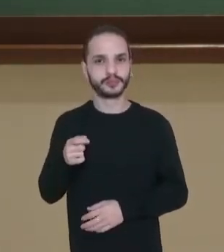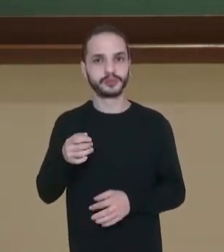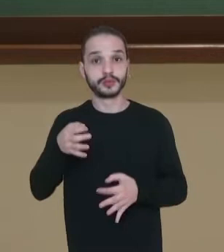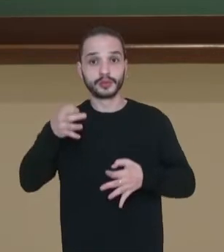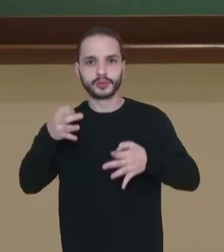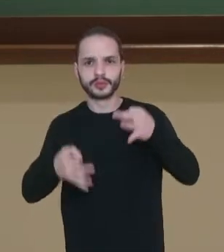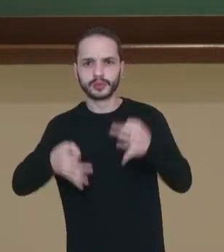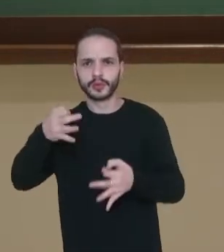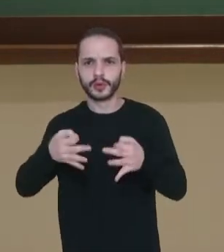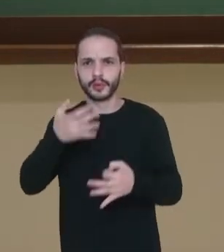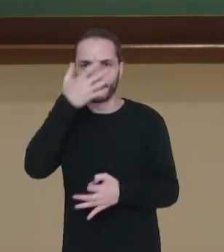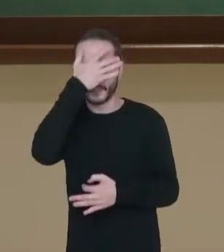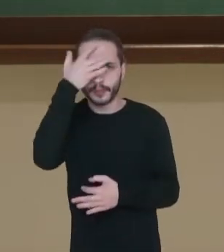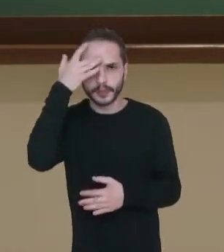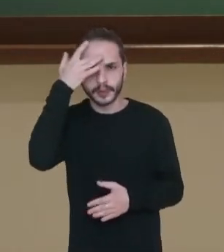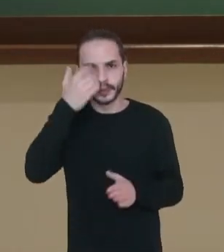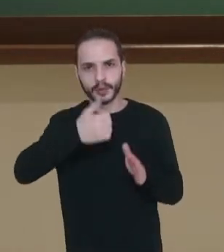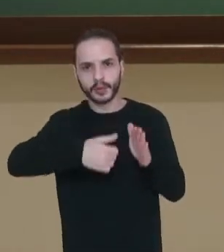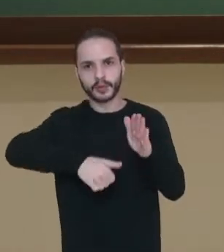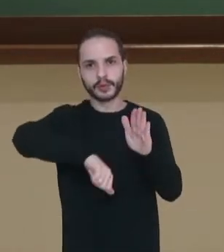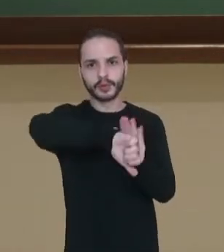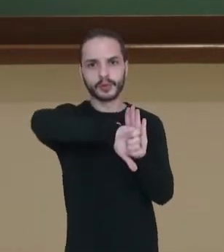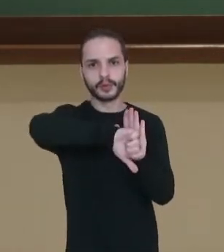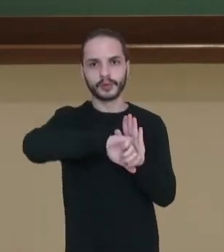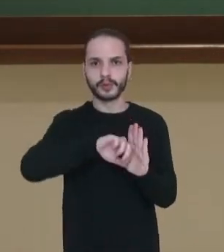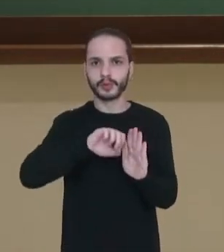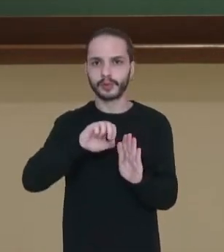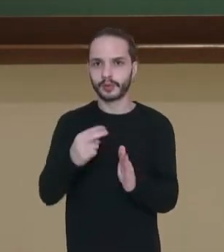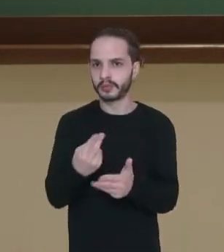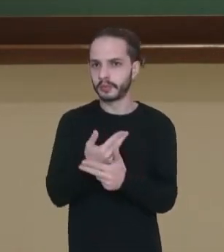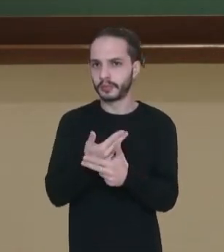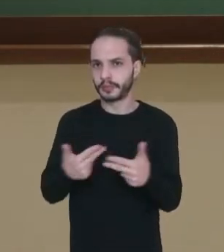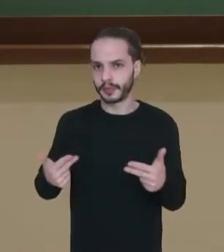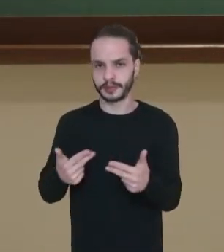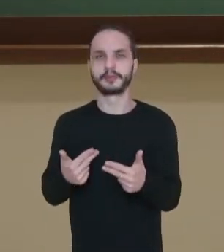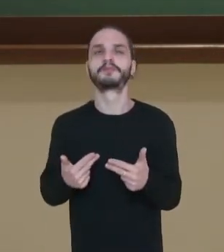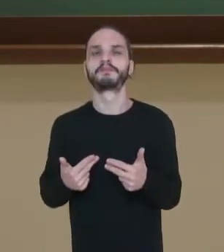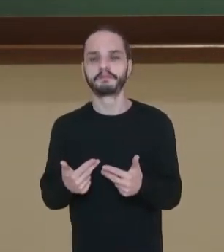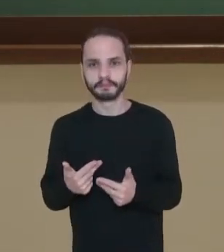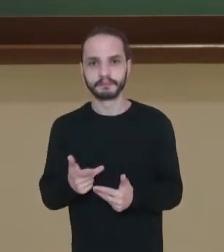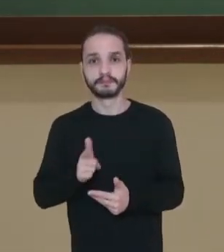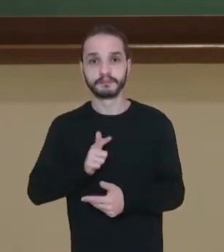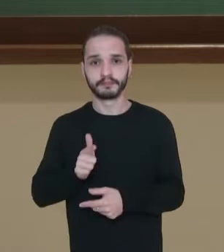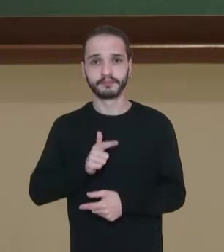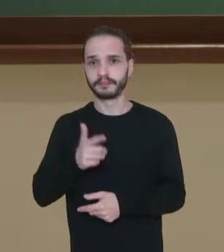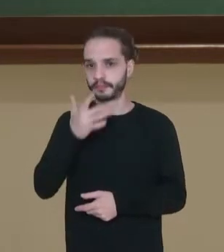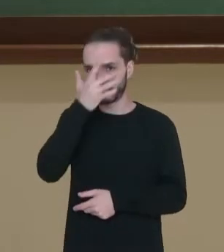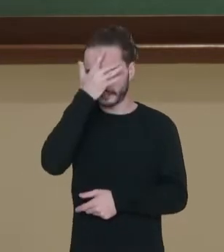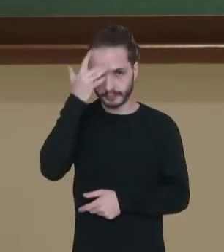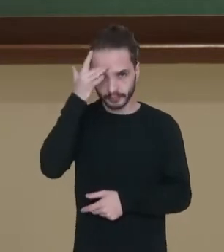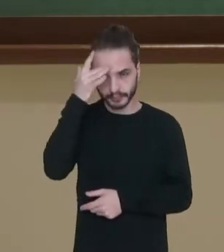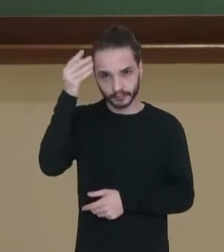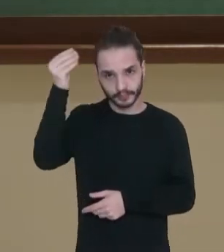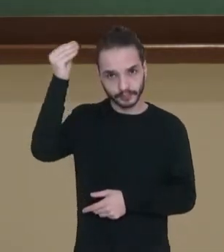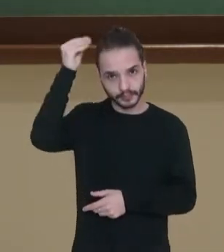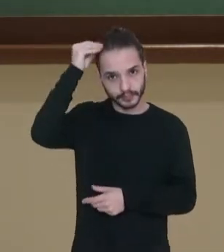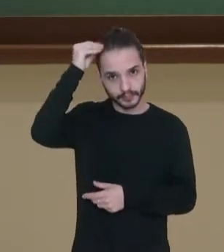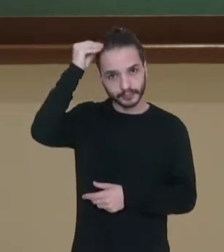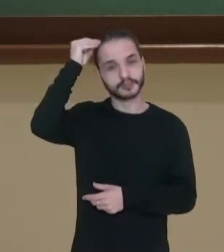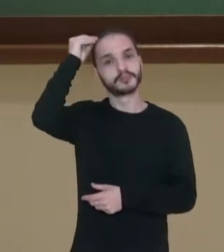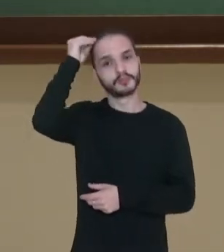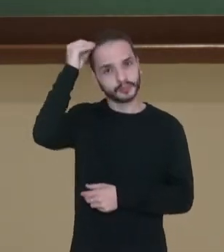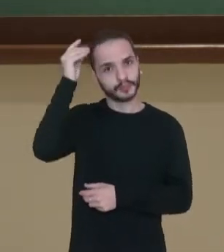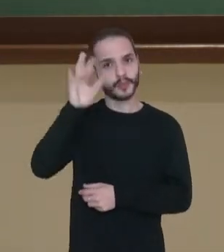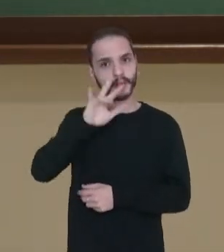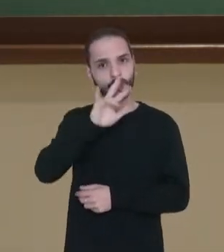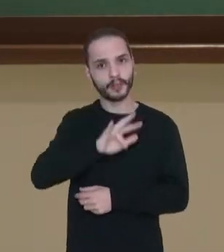alguém que cometeu algum ato infracional, alguma ação ilegal, né? Então tem a presença do réu, que é essa pessoa que será julgada.